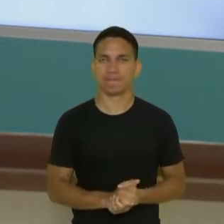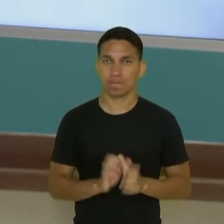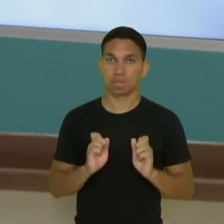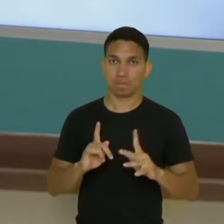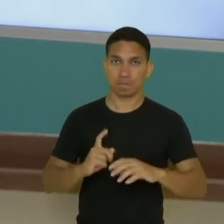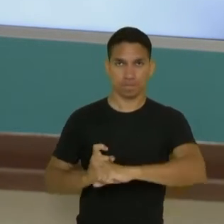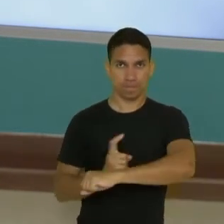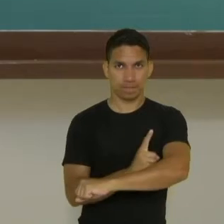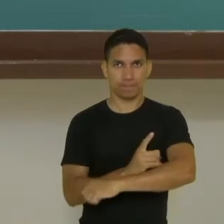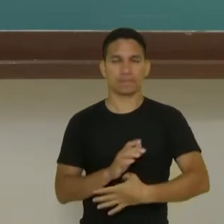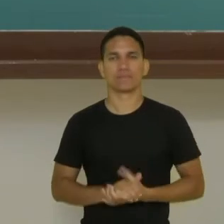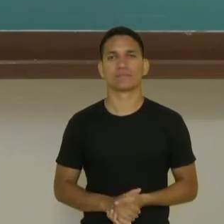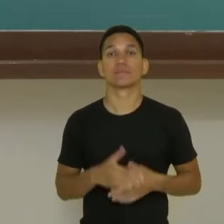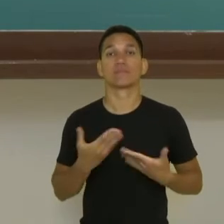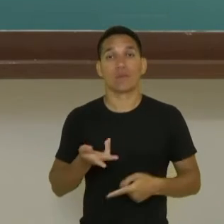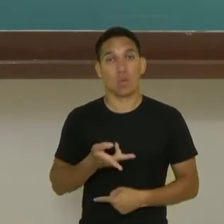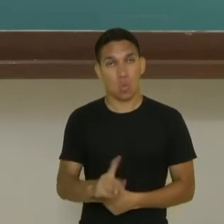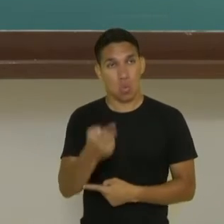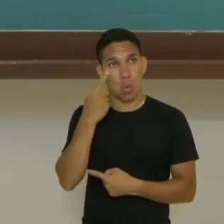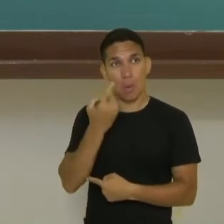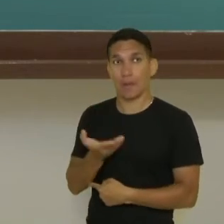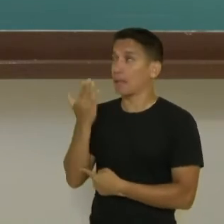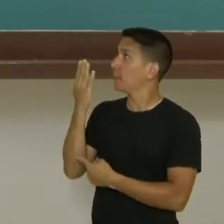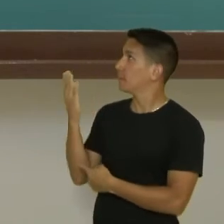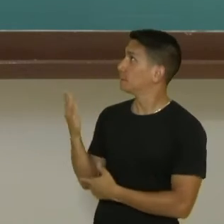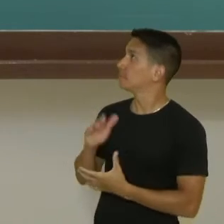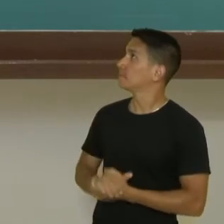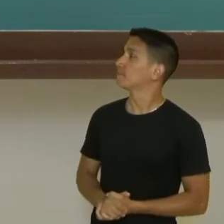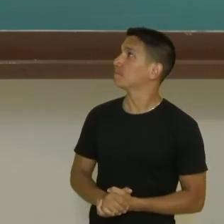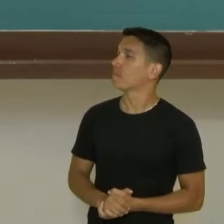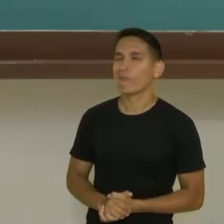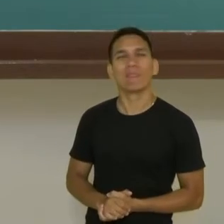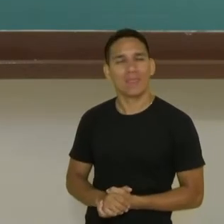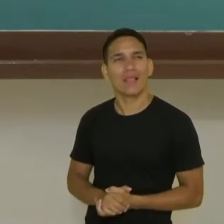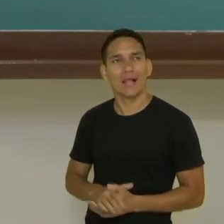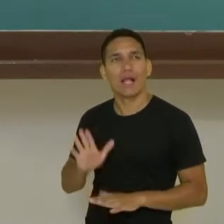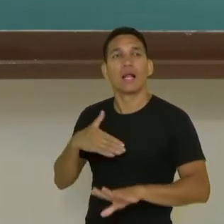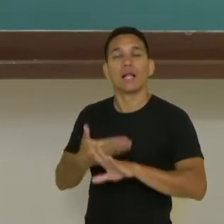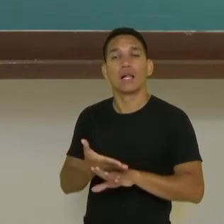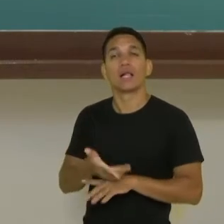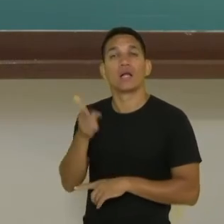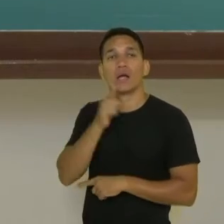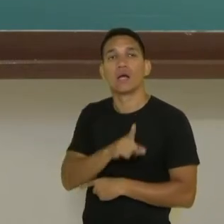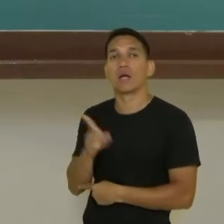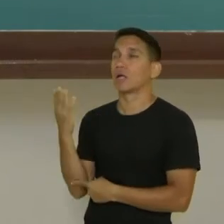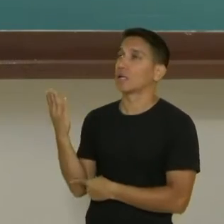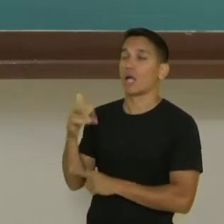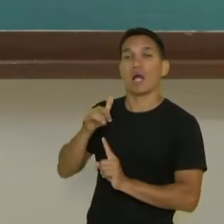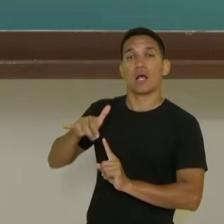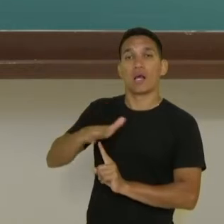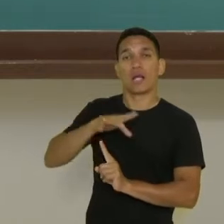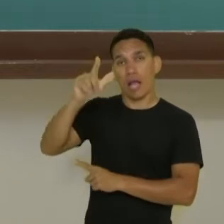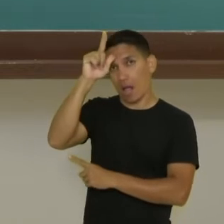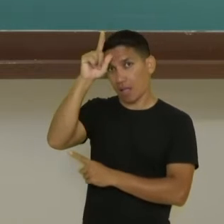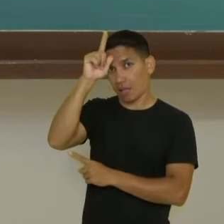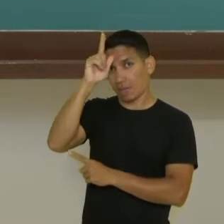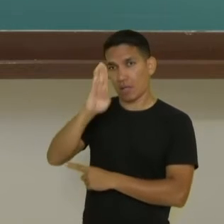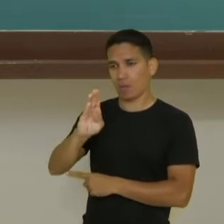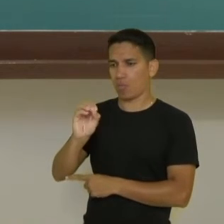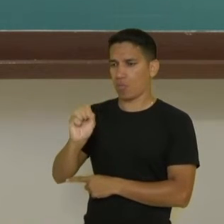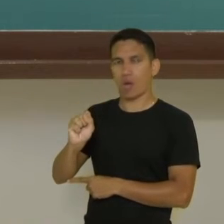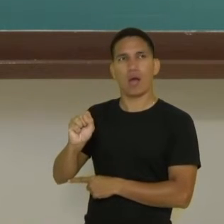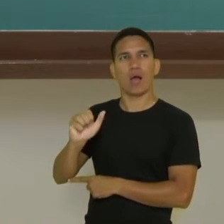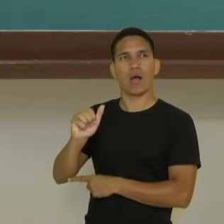Beleza? Vamos continuar aqui, pessoal? Aí chegamos, né, no antropólogo alemão Franz